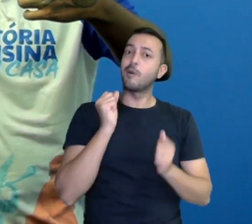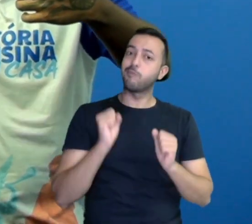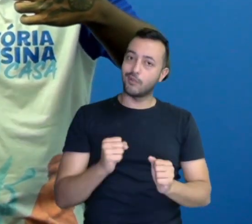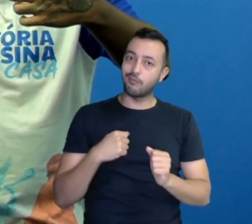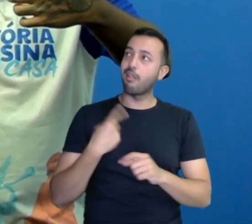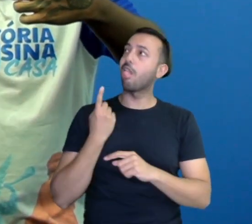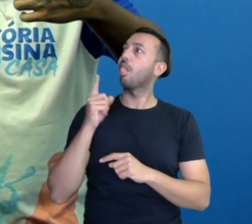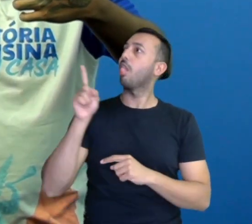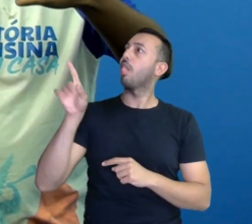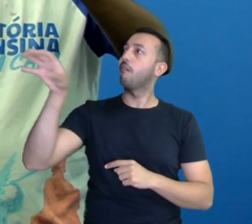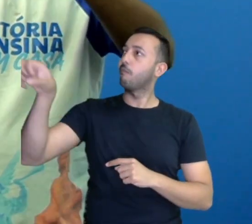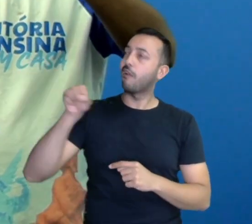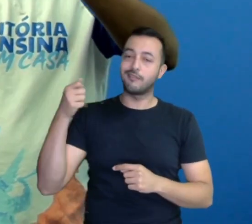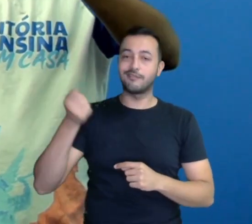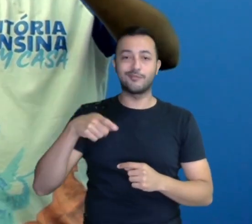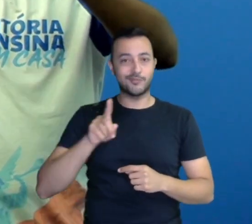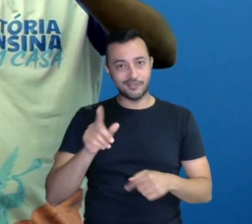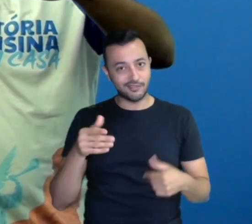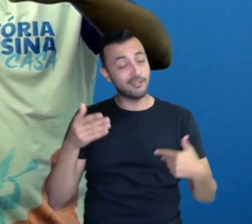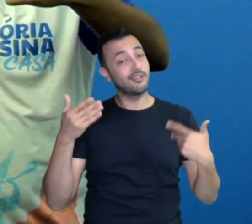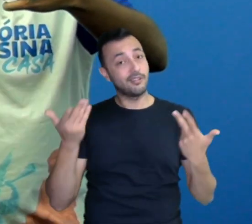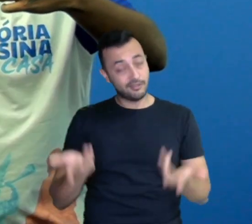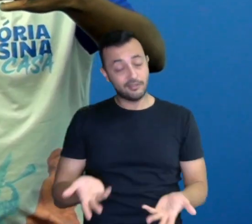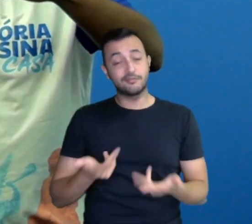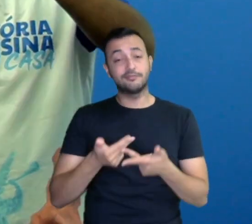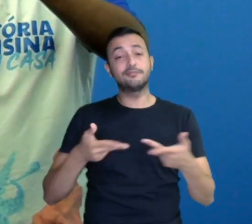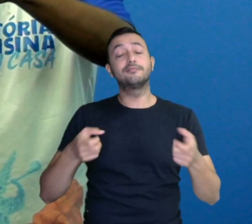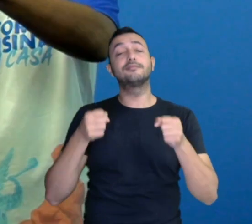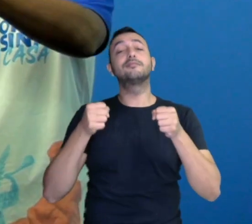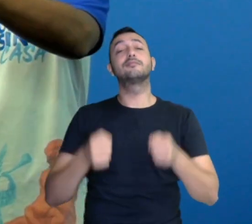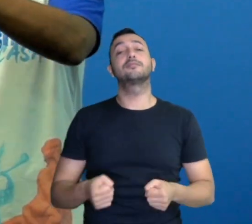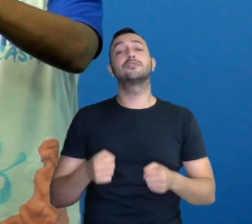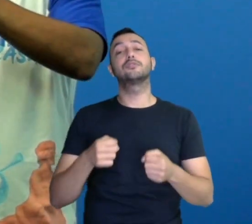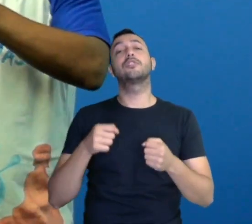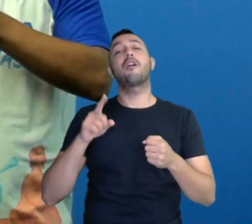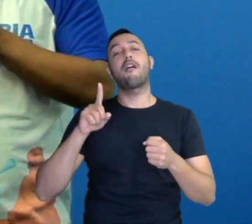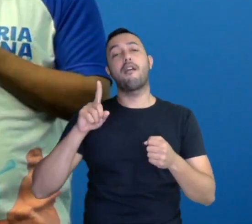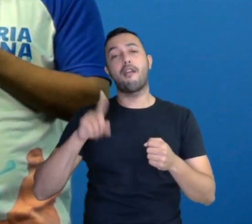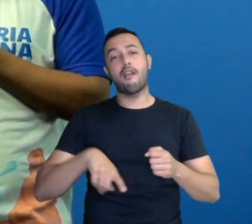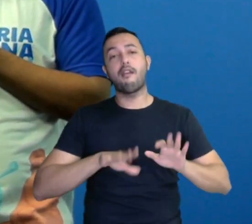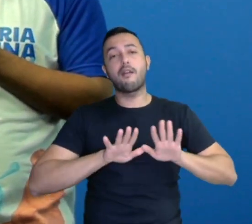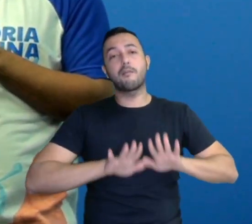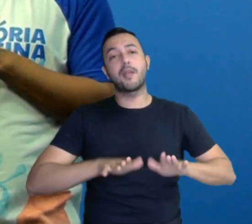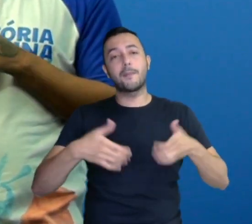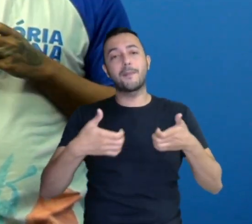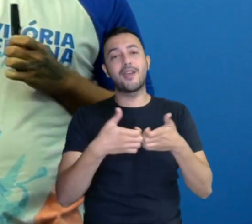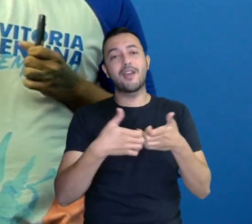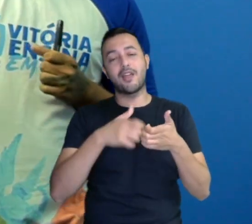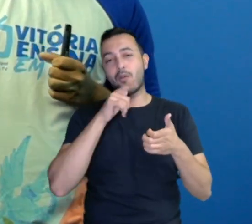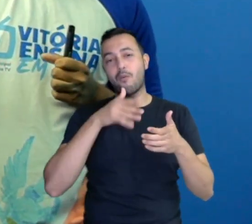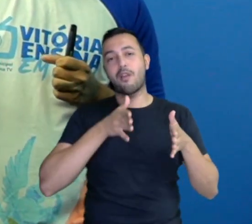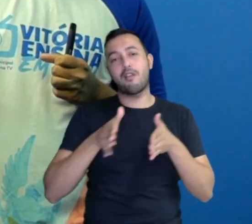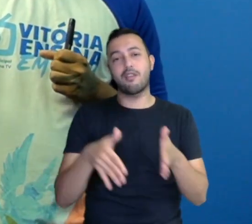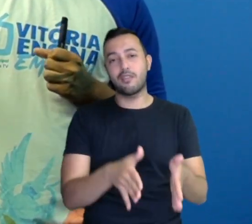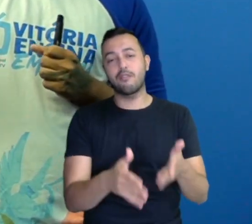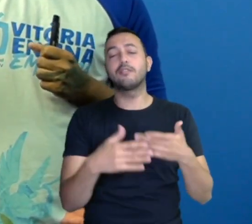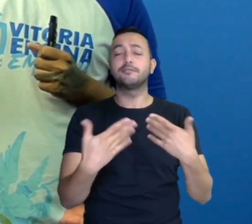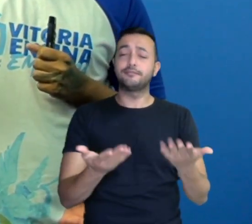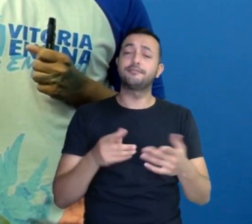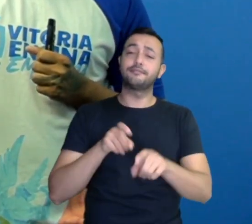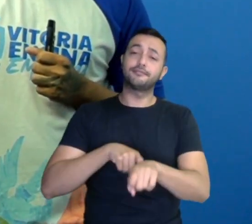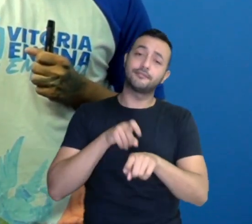precisando buscar, tá bem? Então, tudo isso aí só é possível a partir dos assentamentos perto dos rios. Então, a agricultura,